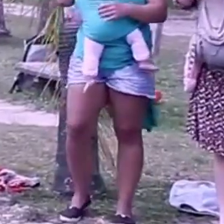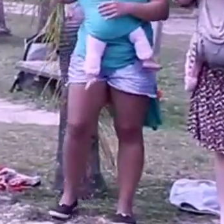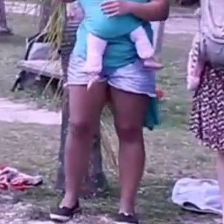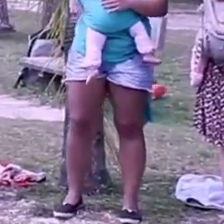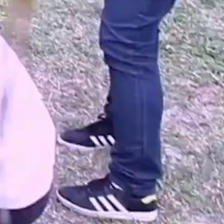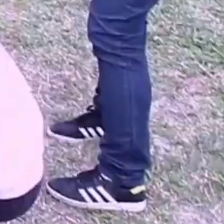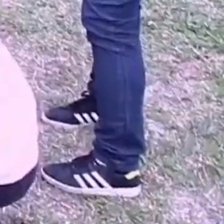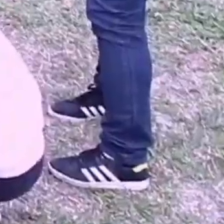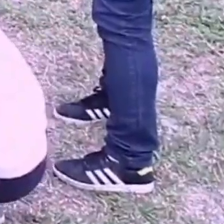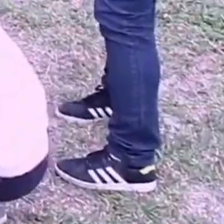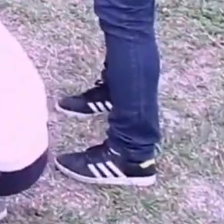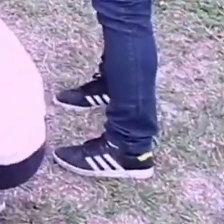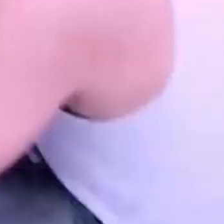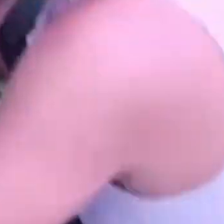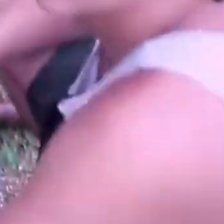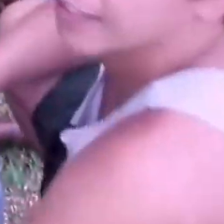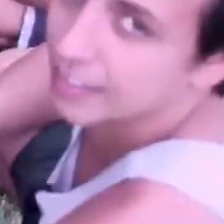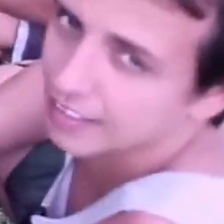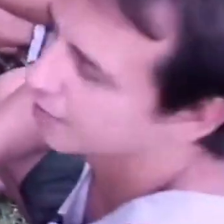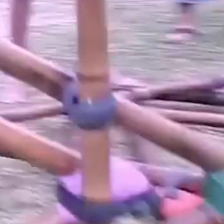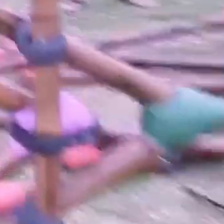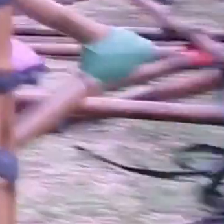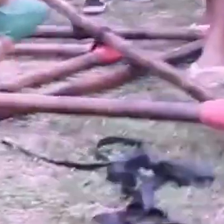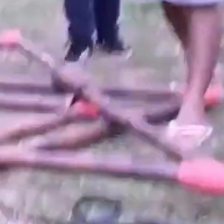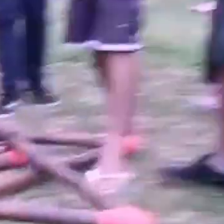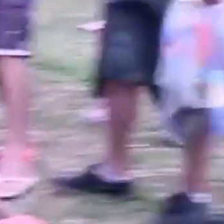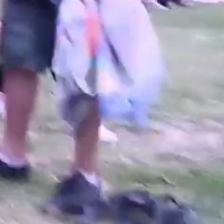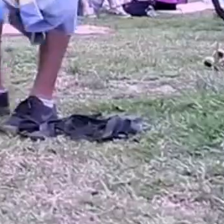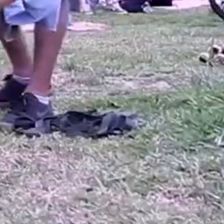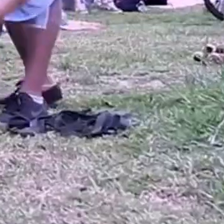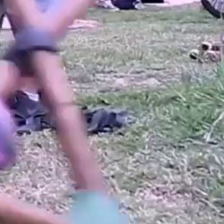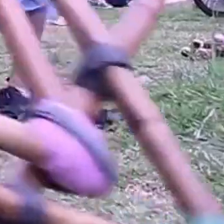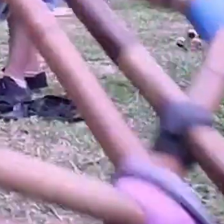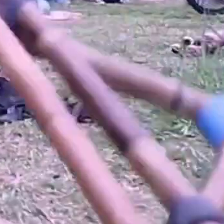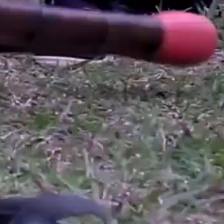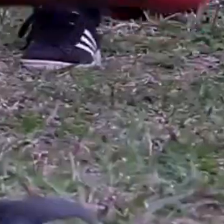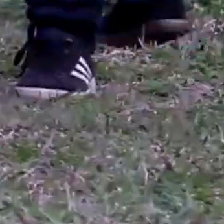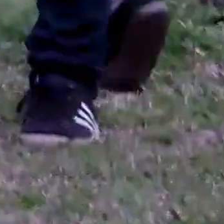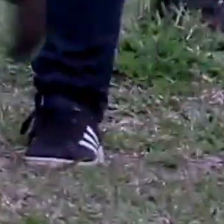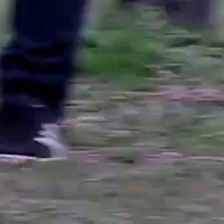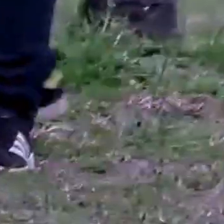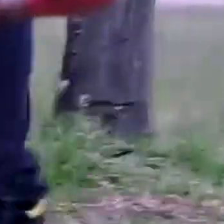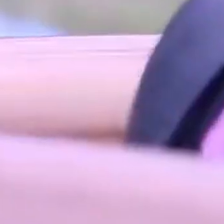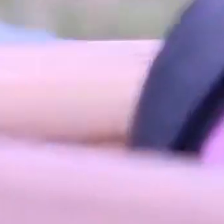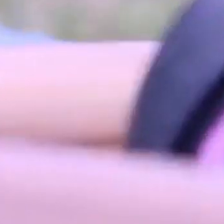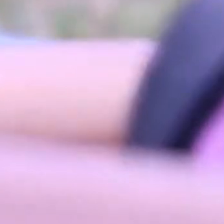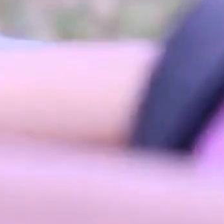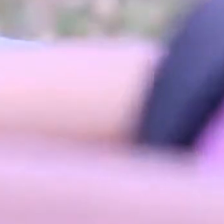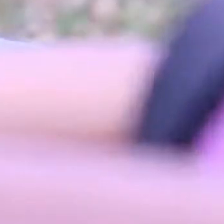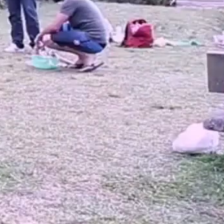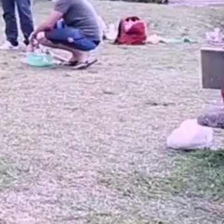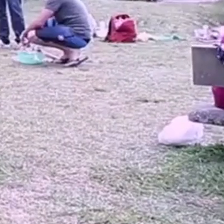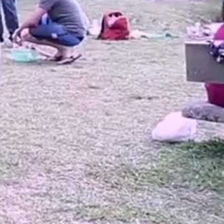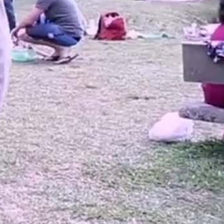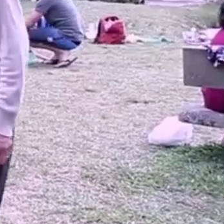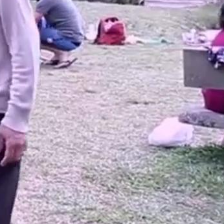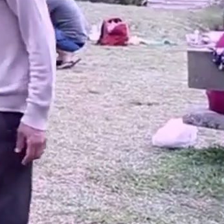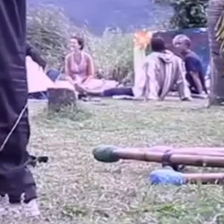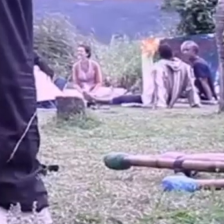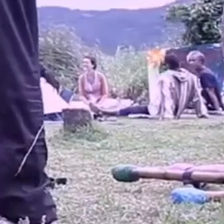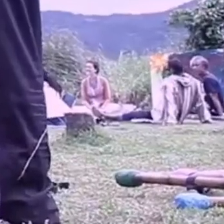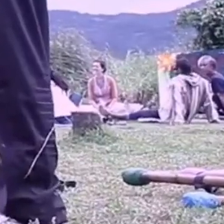E café bem bonito, lá na sombra da laranja e do mamão, sob